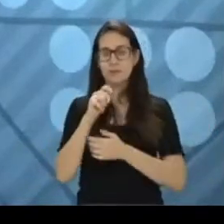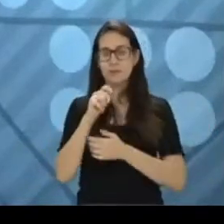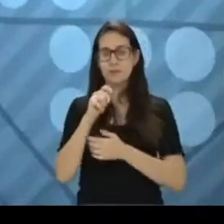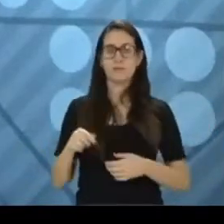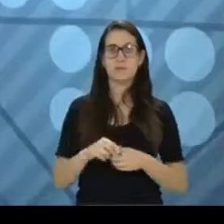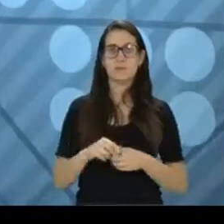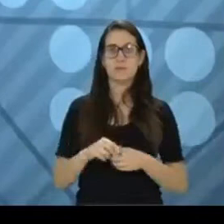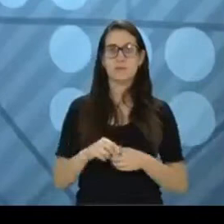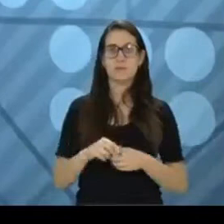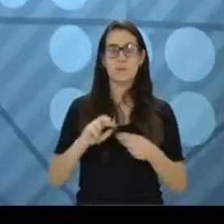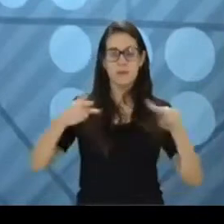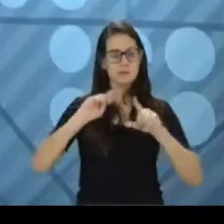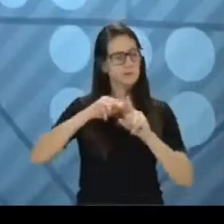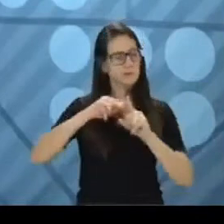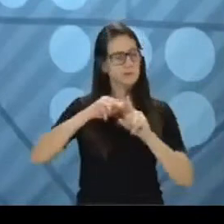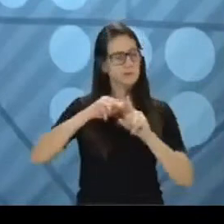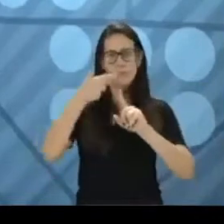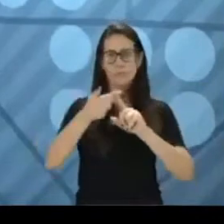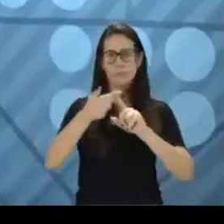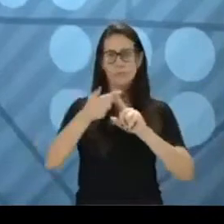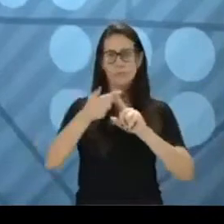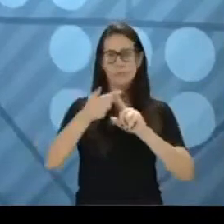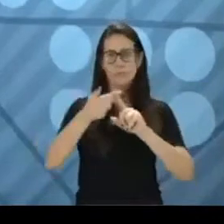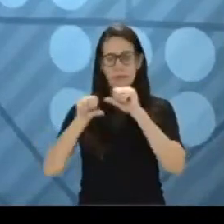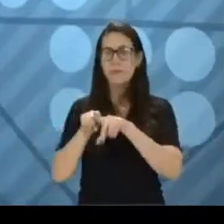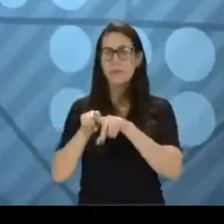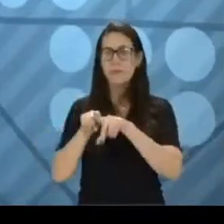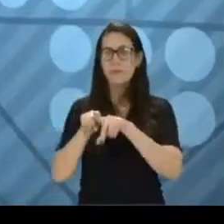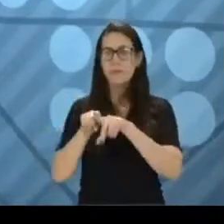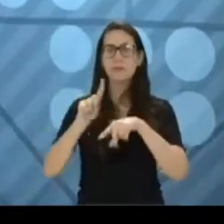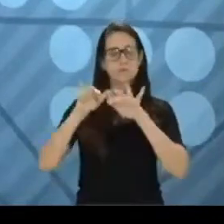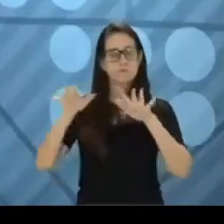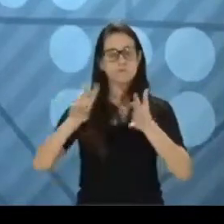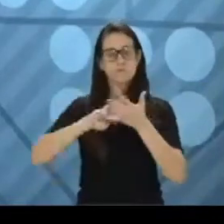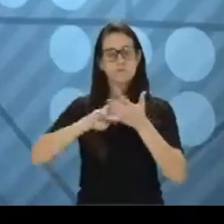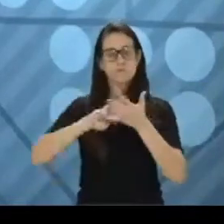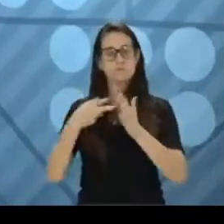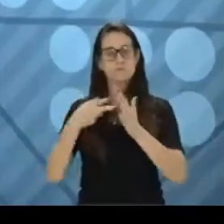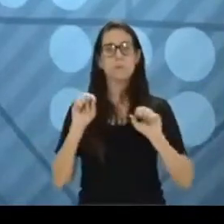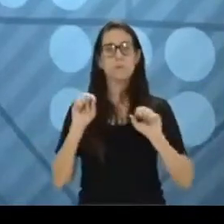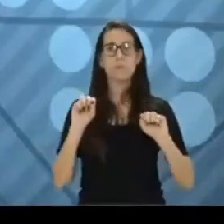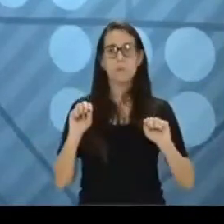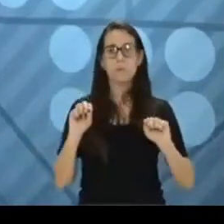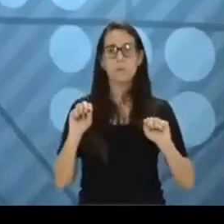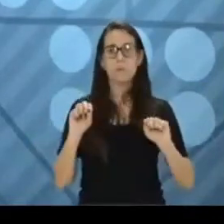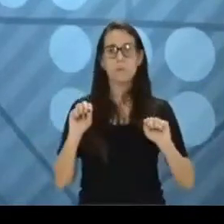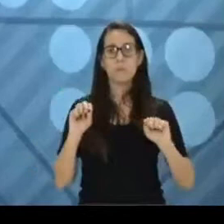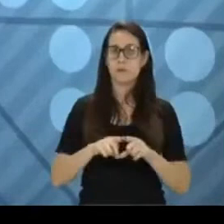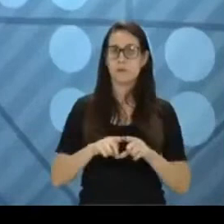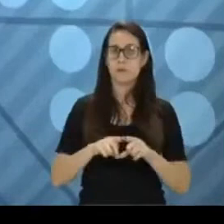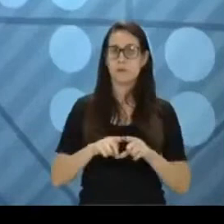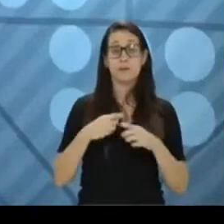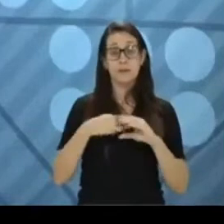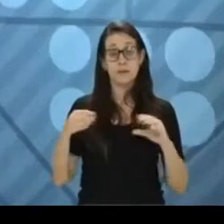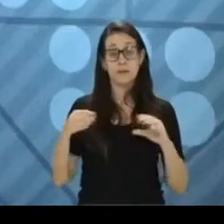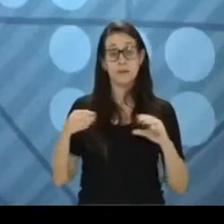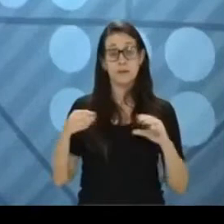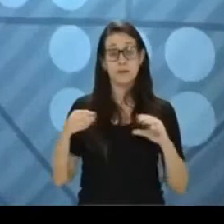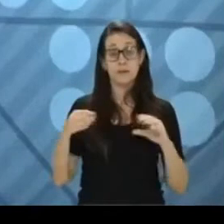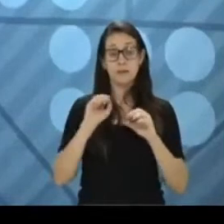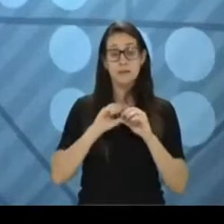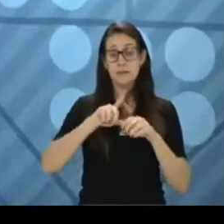vou duplicando o DNA, esse DNA pode ser transcrito e ele já vai podendo ser traduzido, porque ali eu não preciso que ele saia de